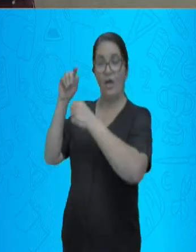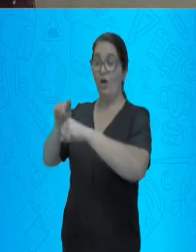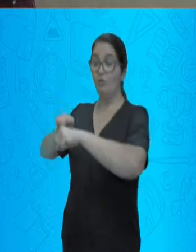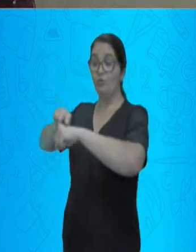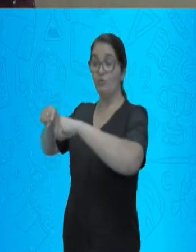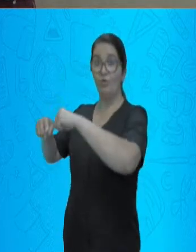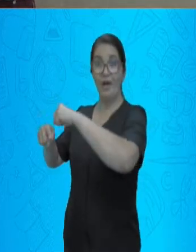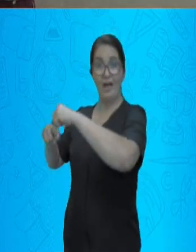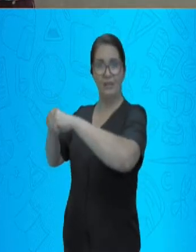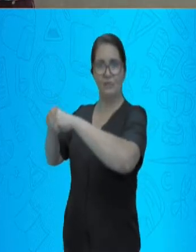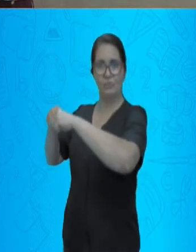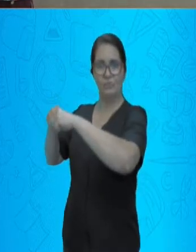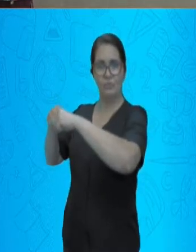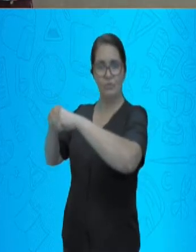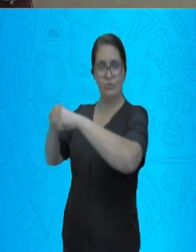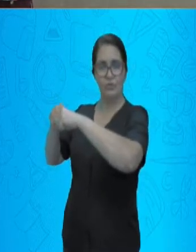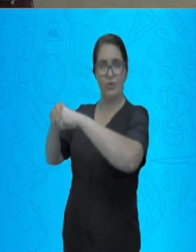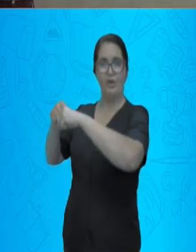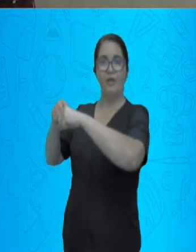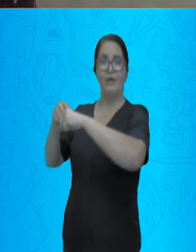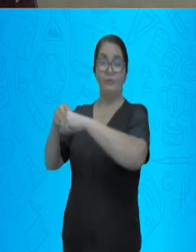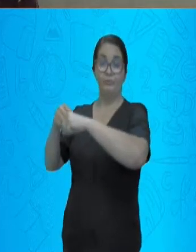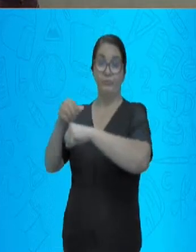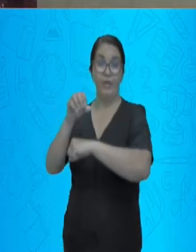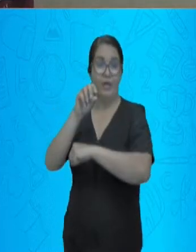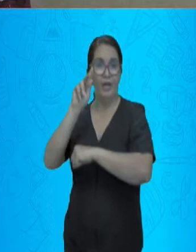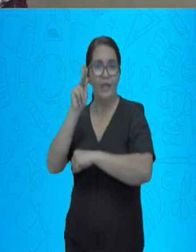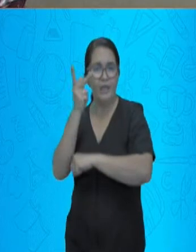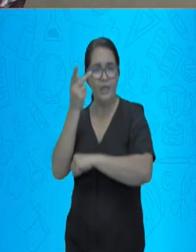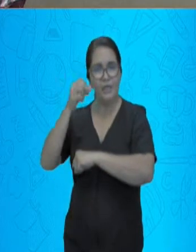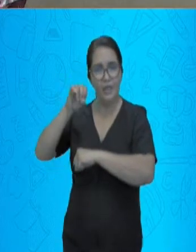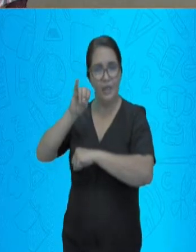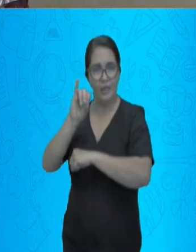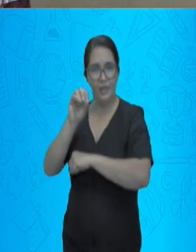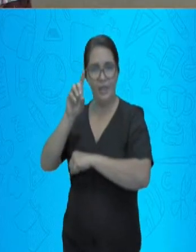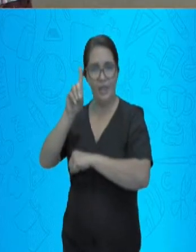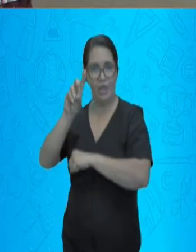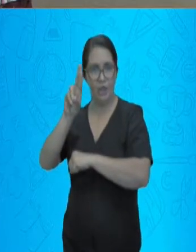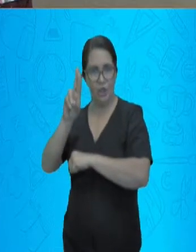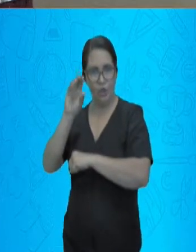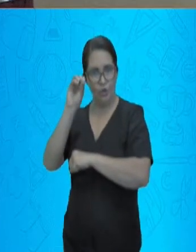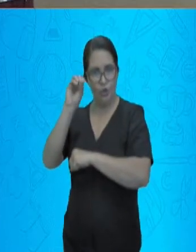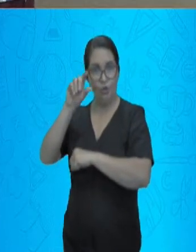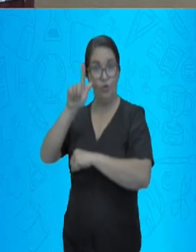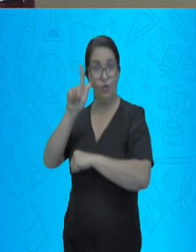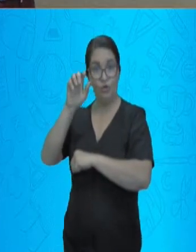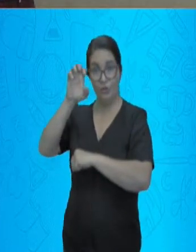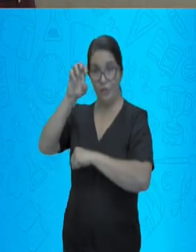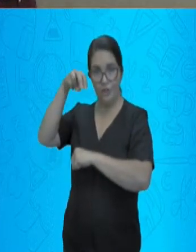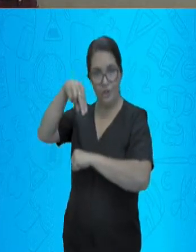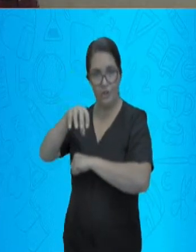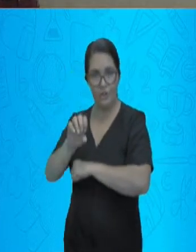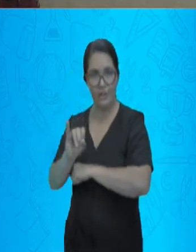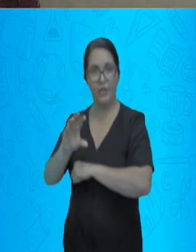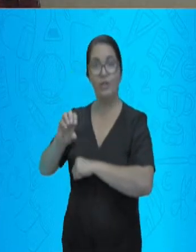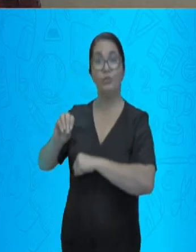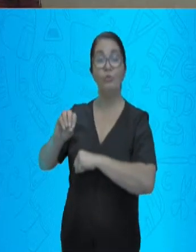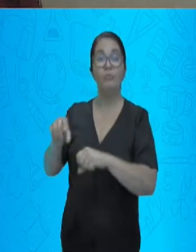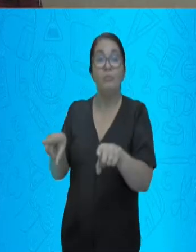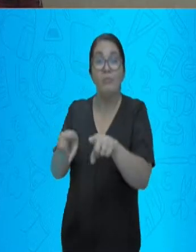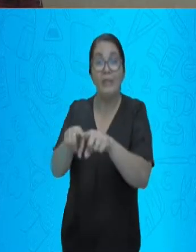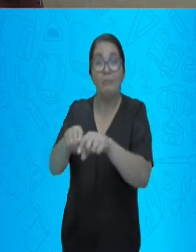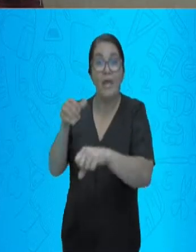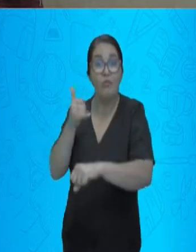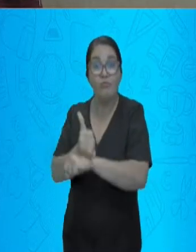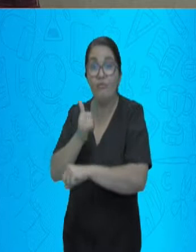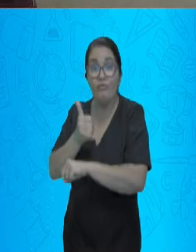elemento químico hidrogênio. Temos aqui ferro. Ferro é